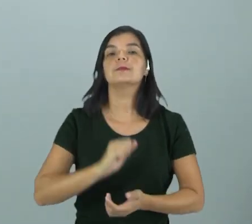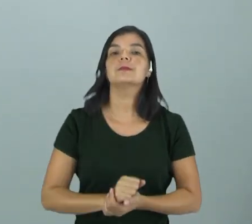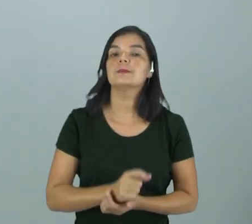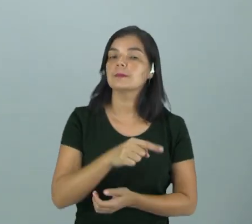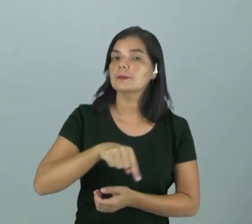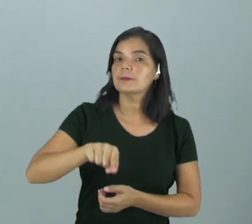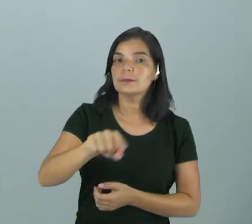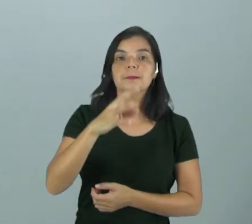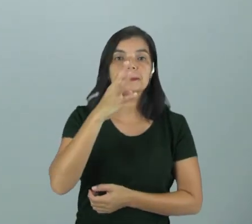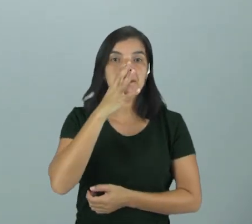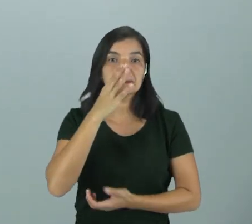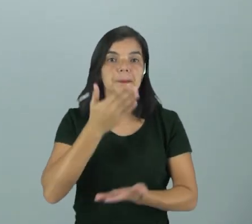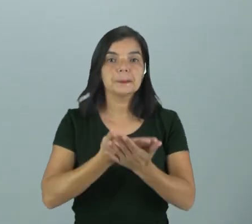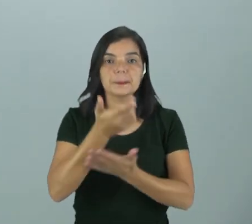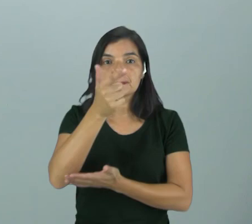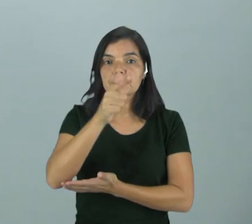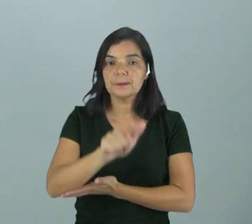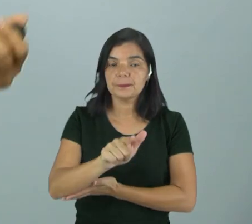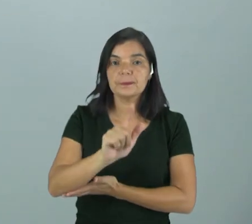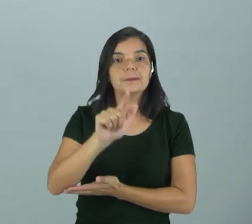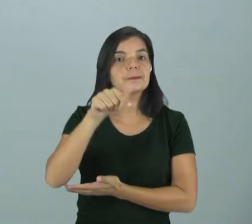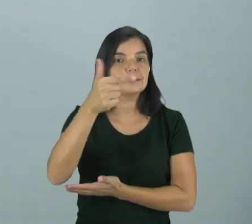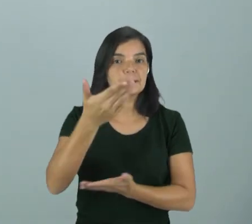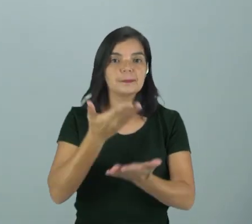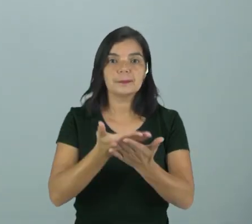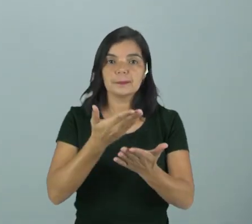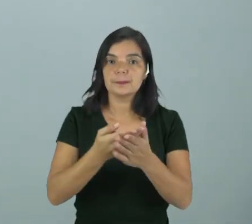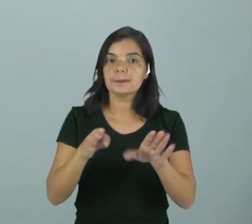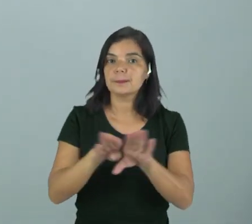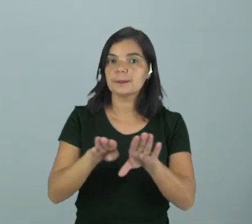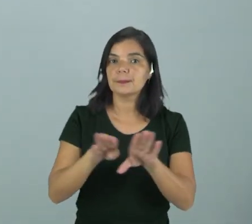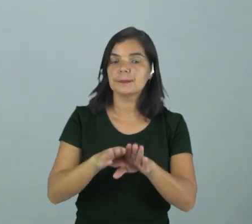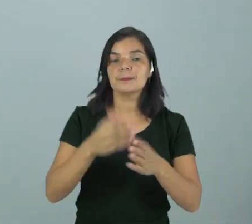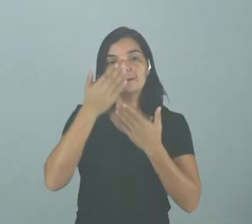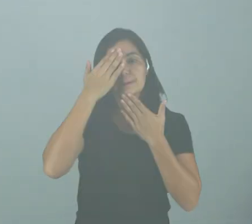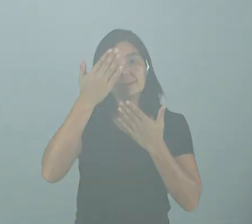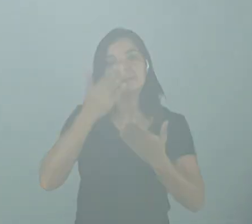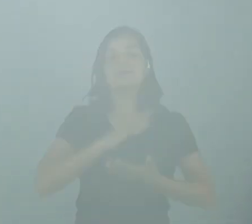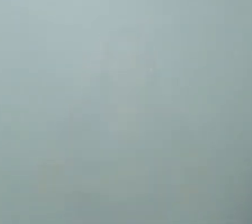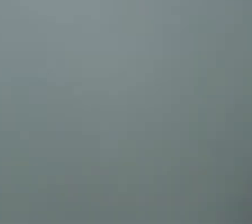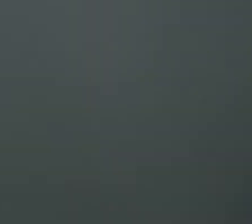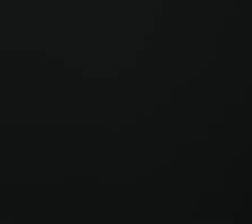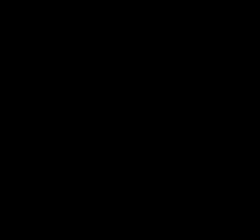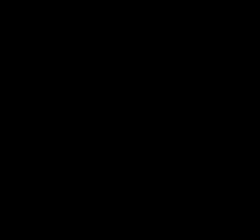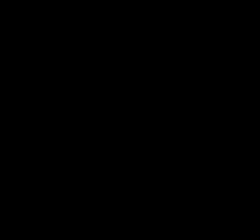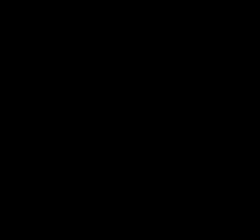Acre para você assistir essa aula novamente e as outras aulas também. Obrigada!